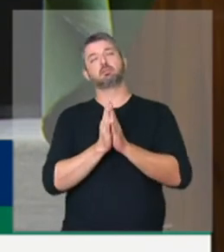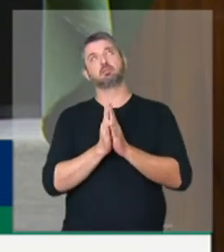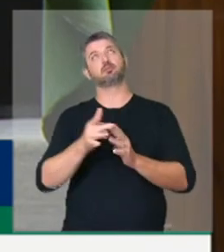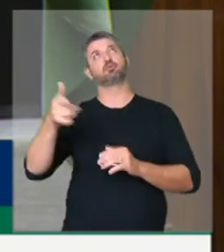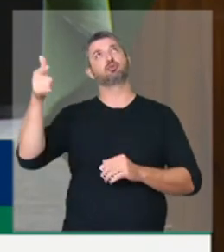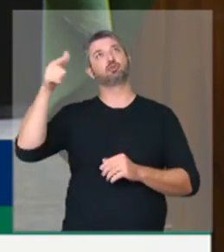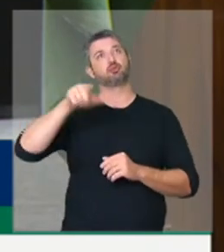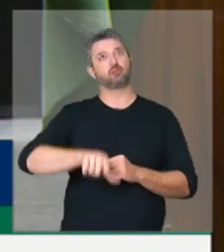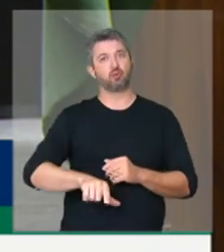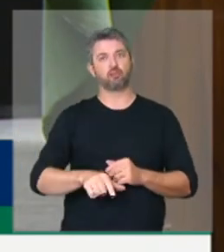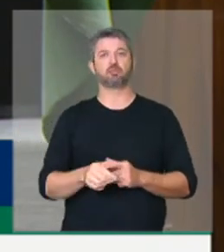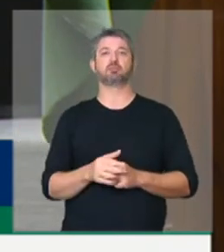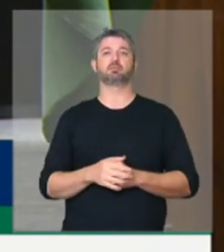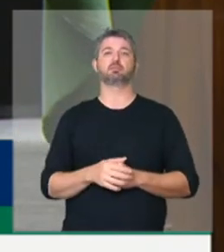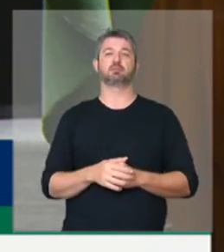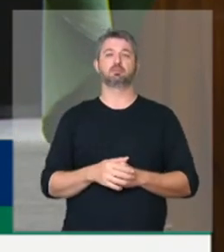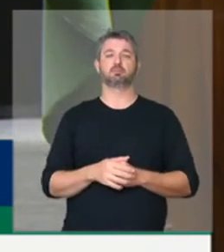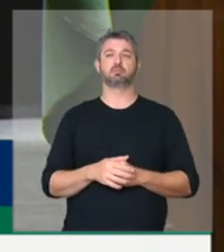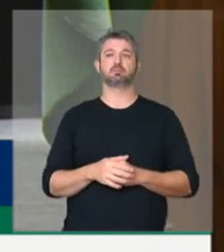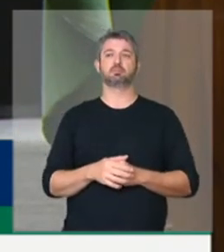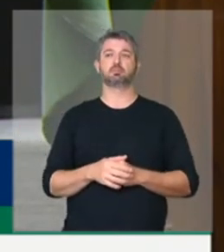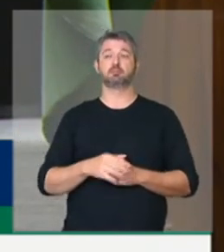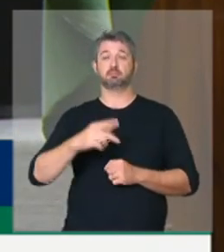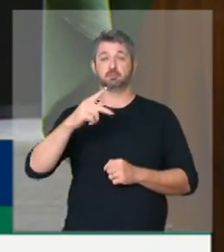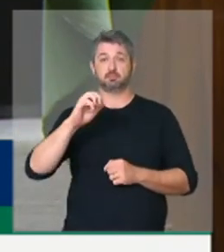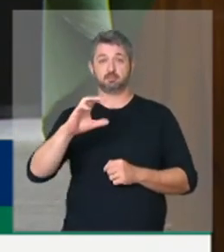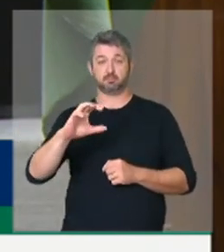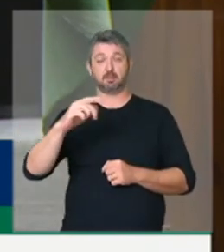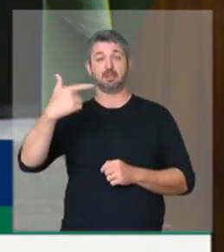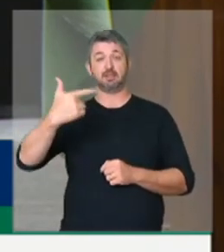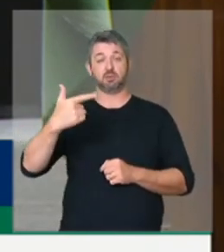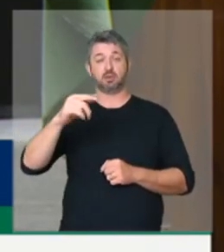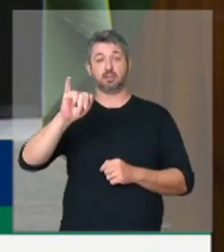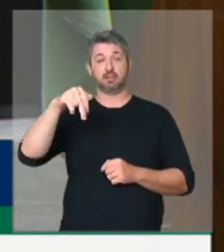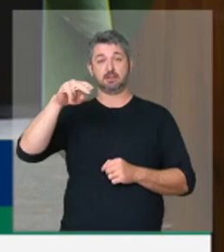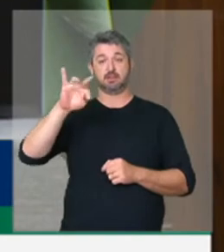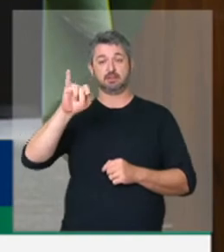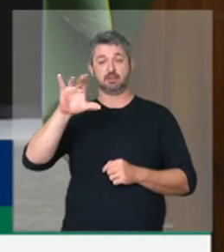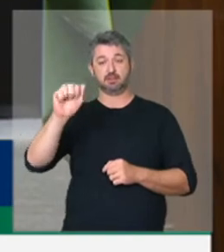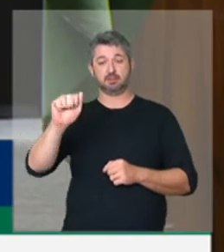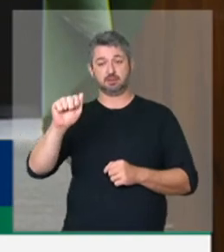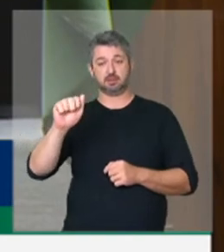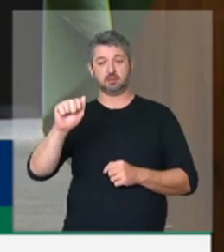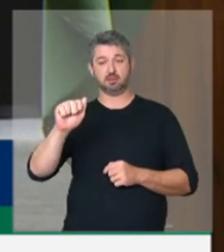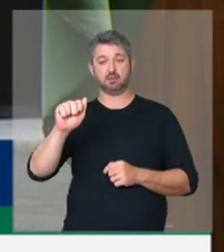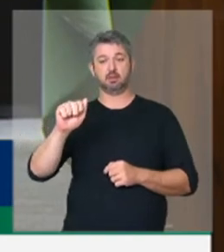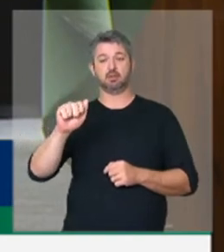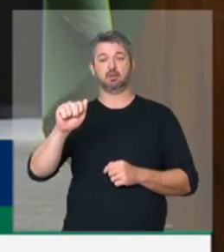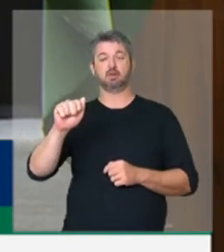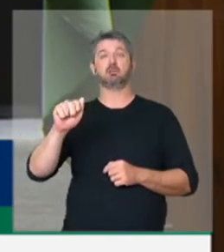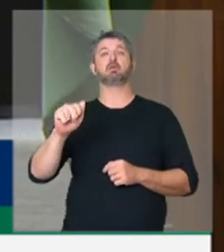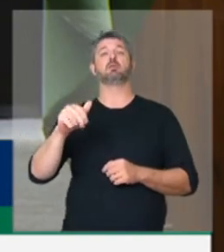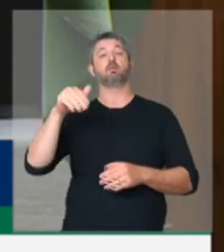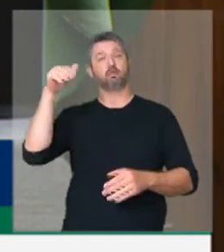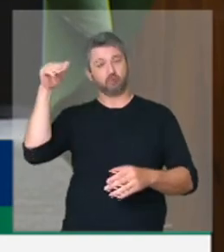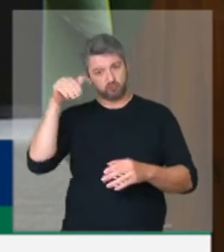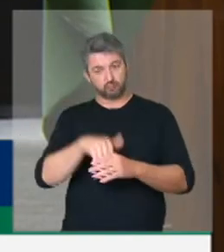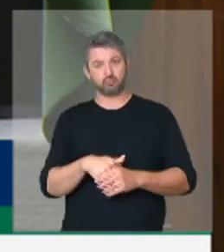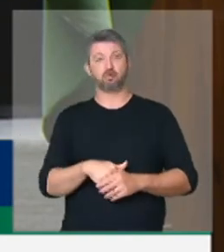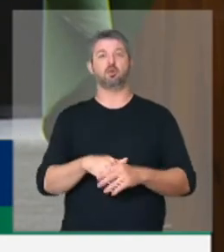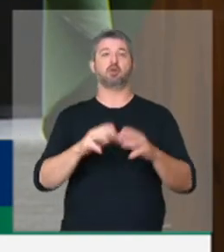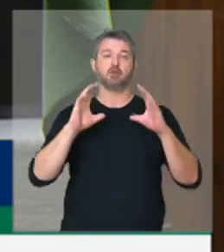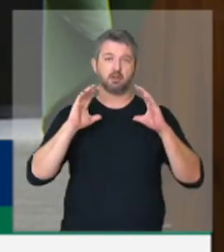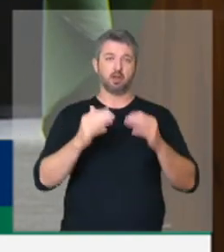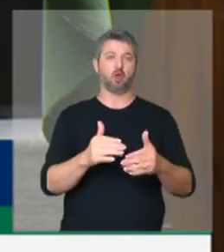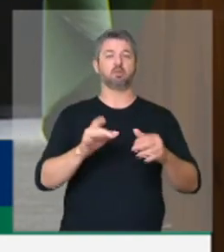novamente para que a PEC da prisão, em segunda instância, seja votada na